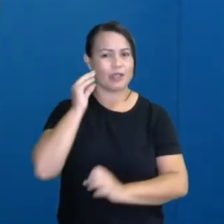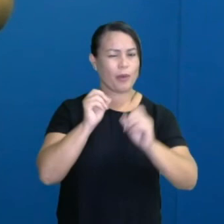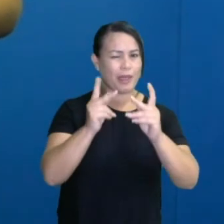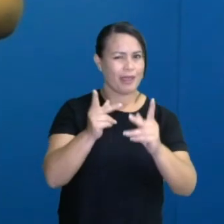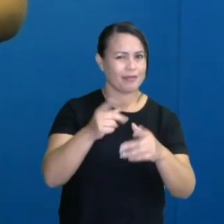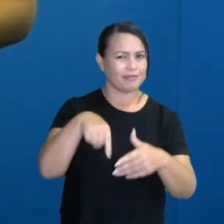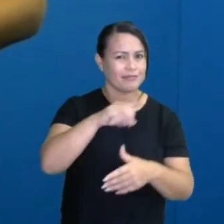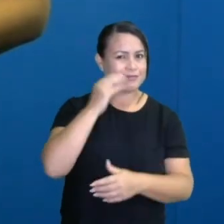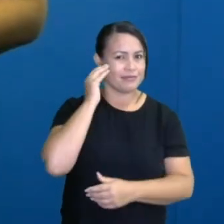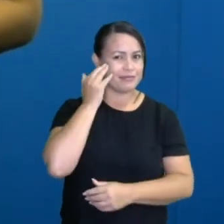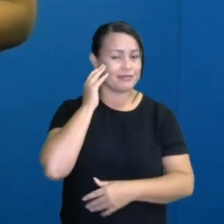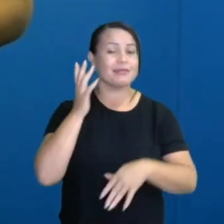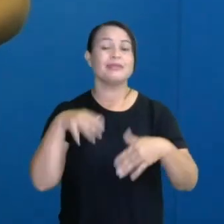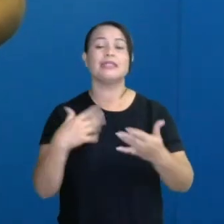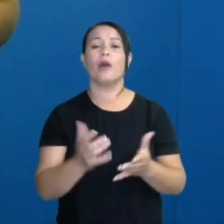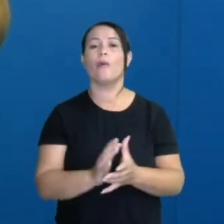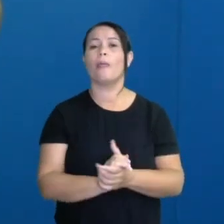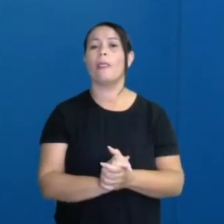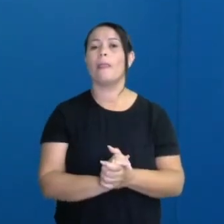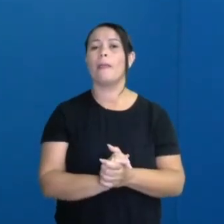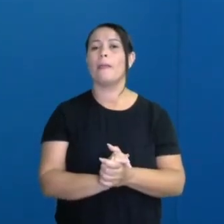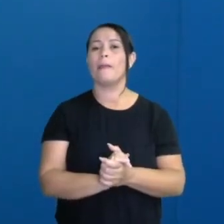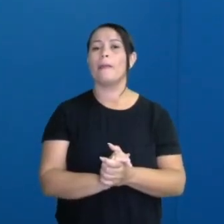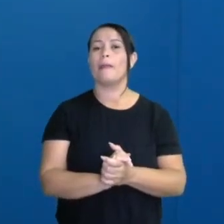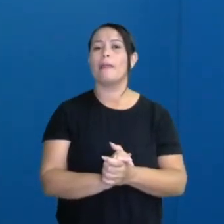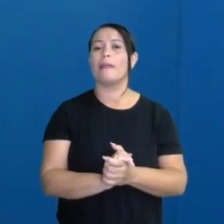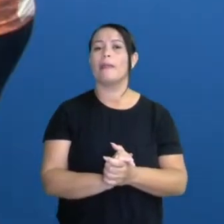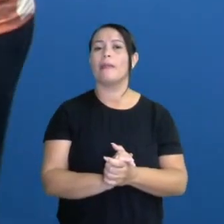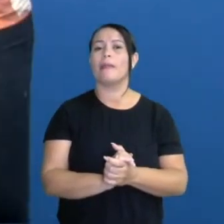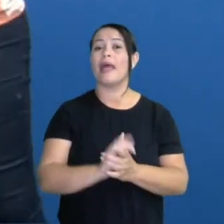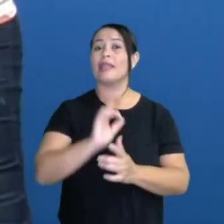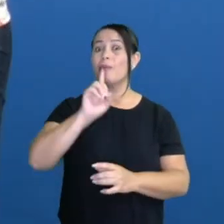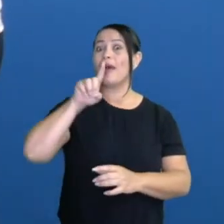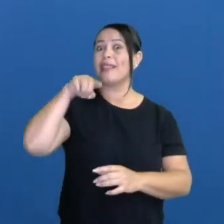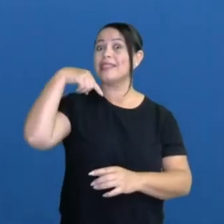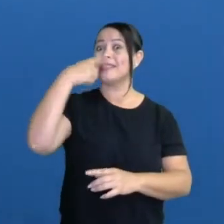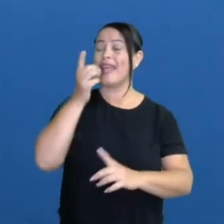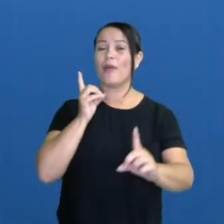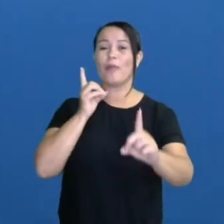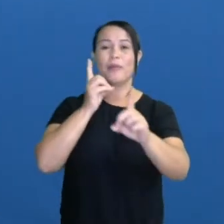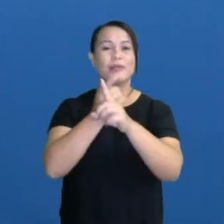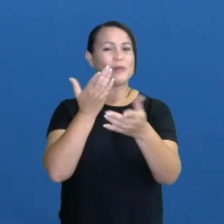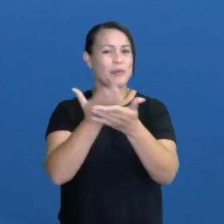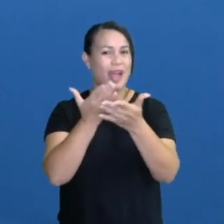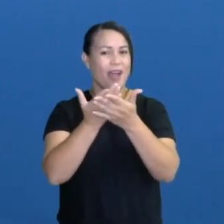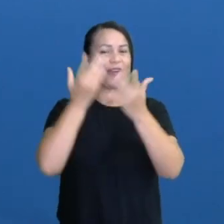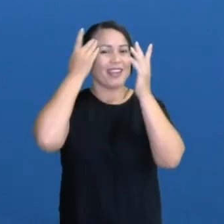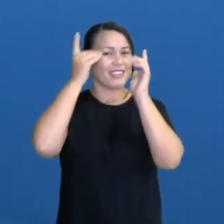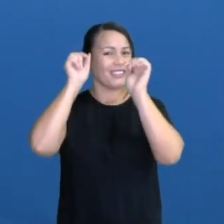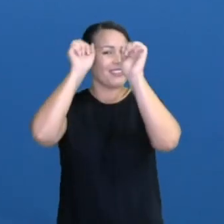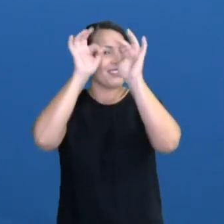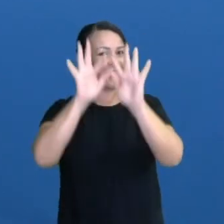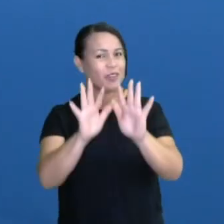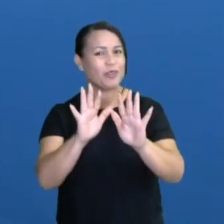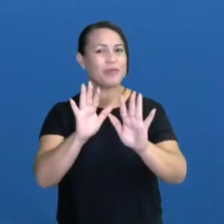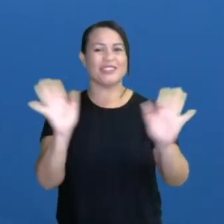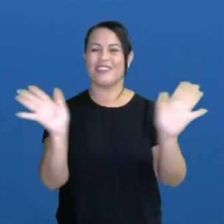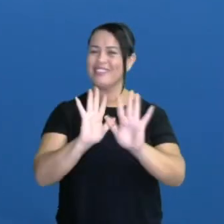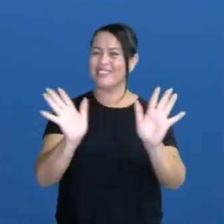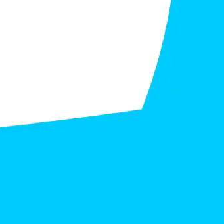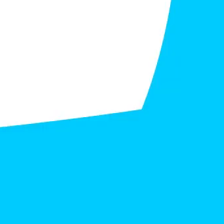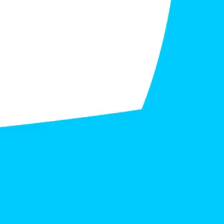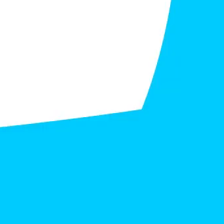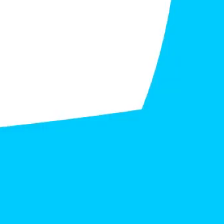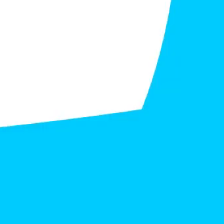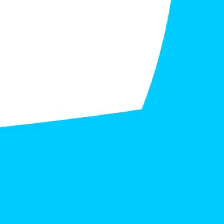turma? Então, até a próxima aula. Fiquem com Deus e tudo de bom.